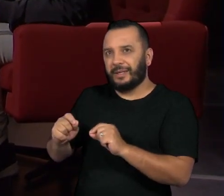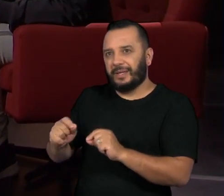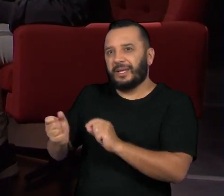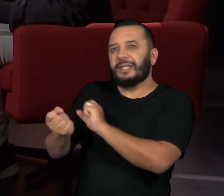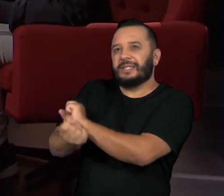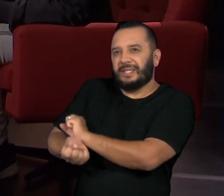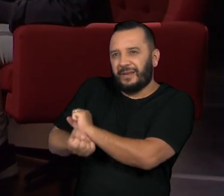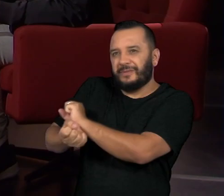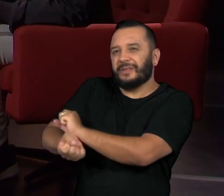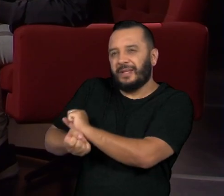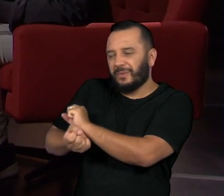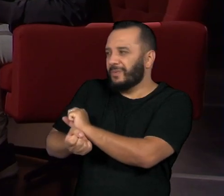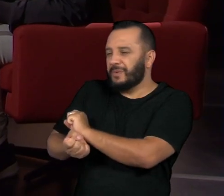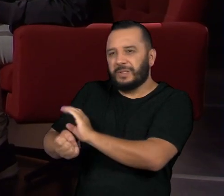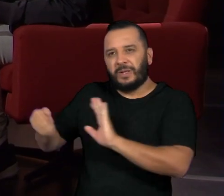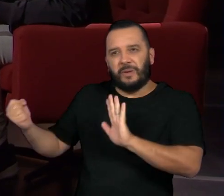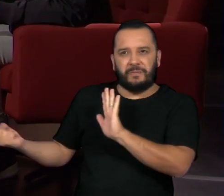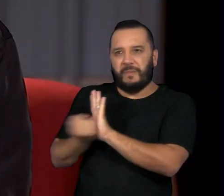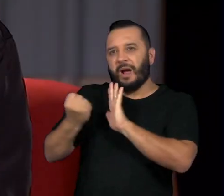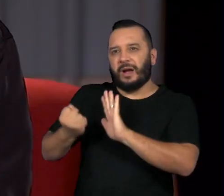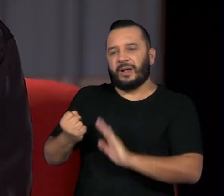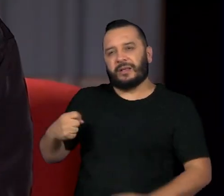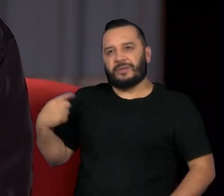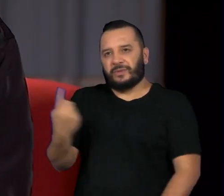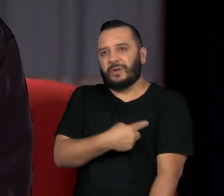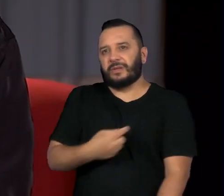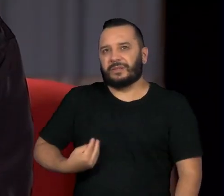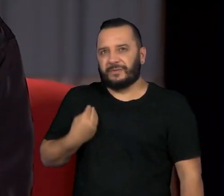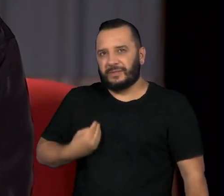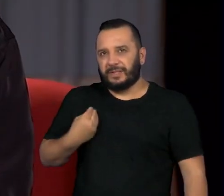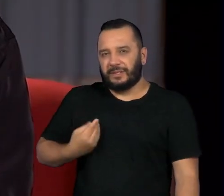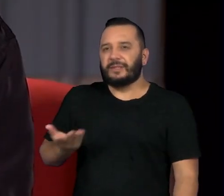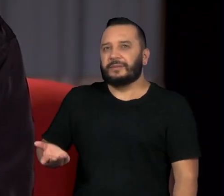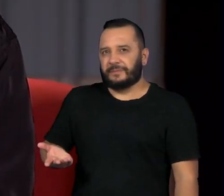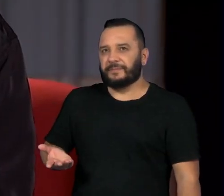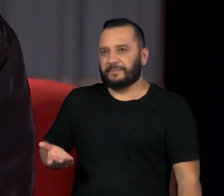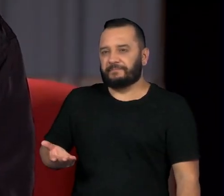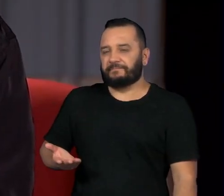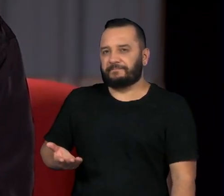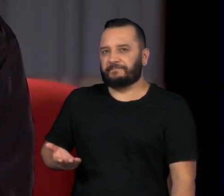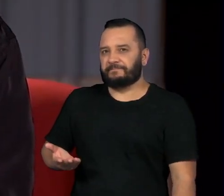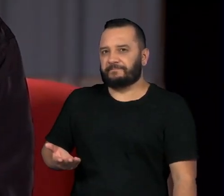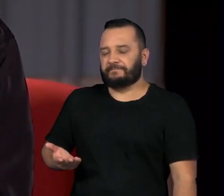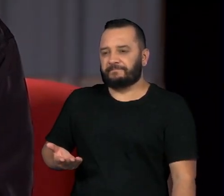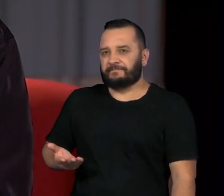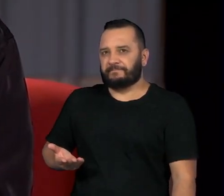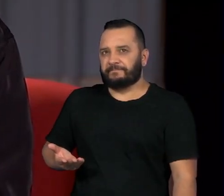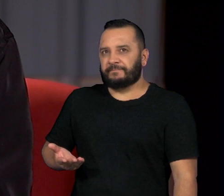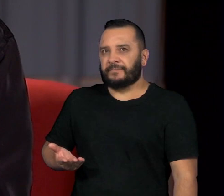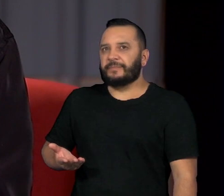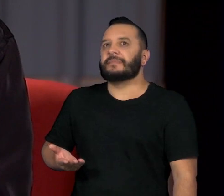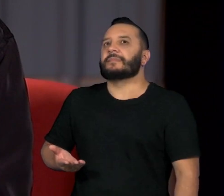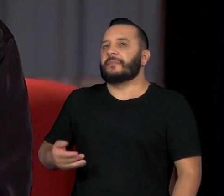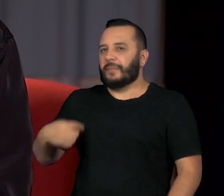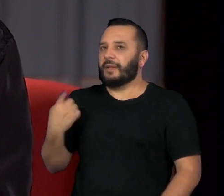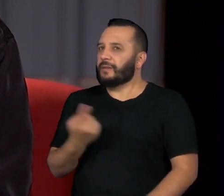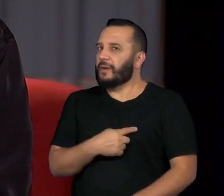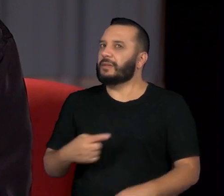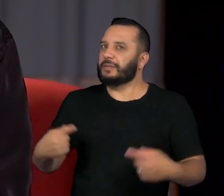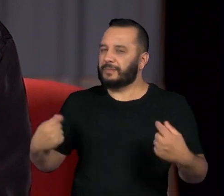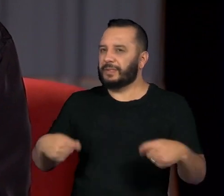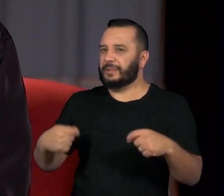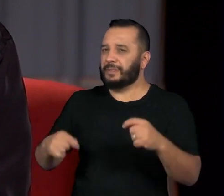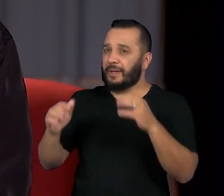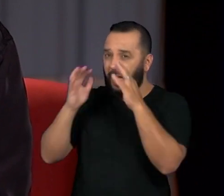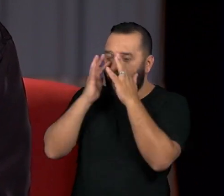presente, muito marcante em nossa vida. Essa herança da escravidão. E que a gente precisa se